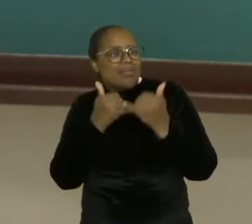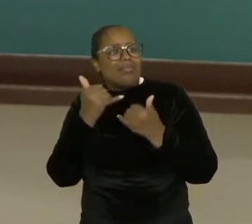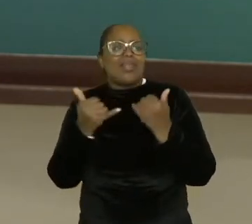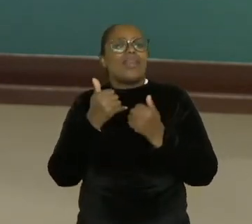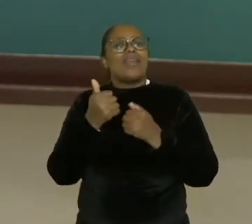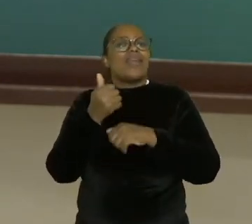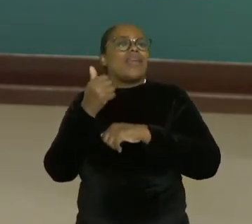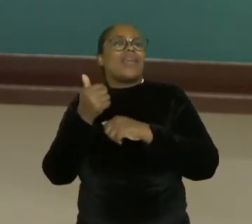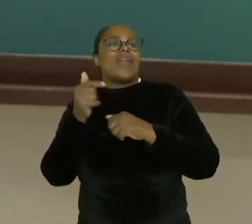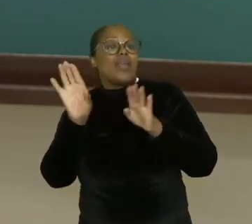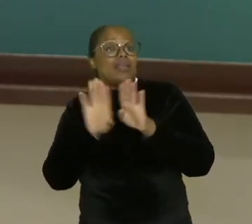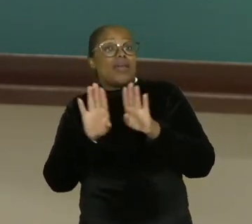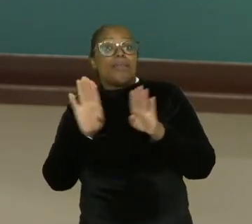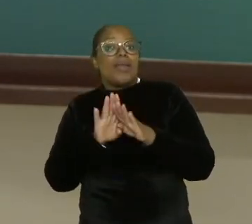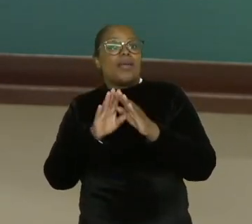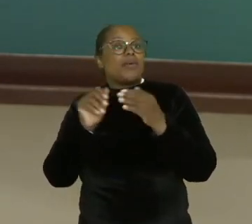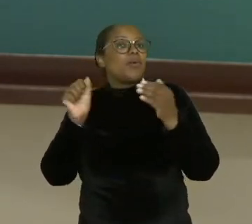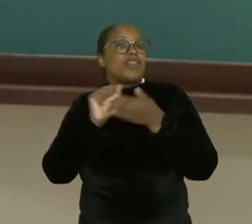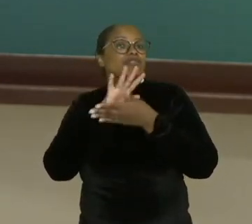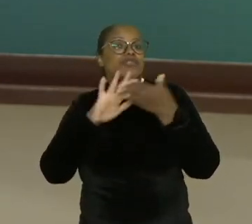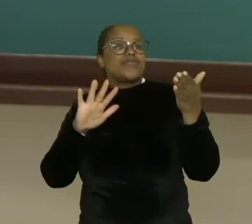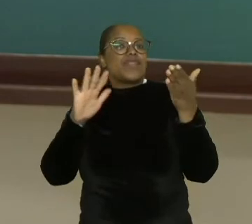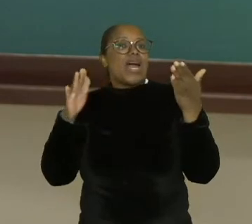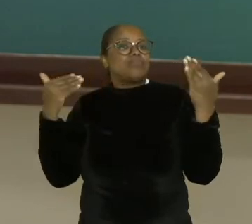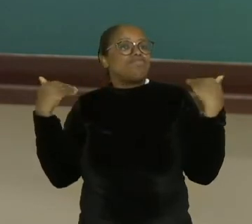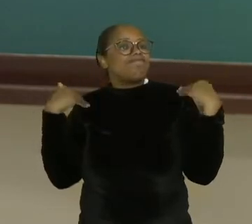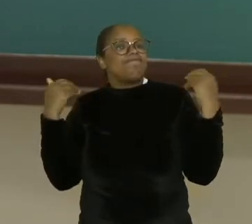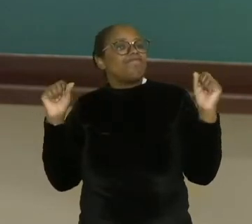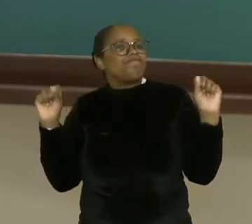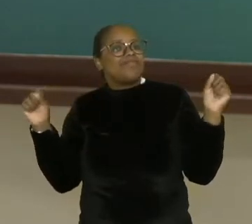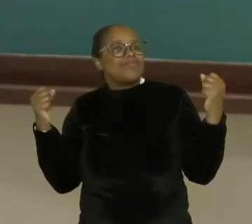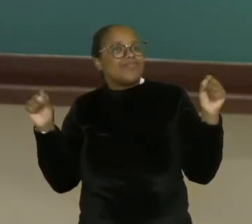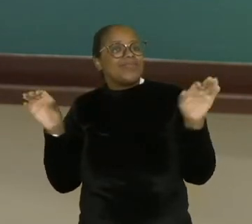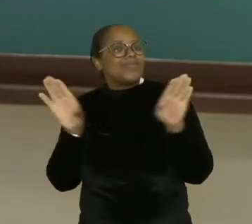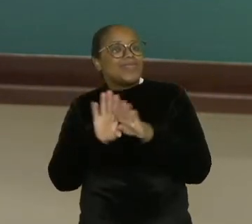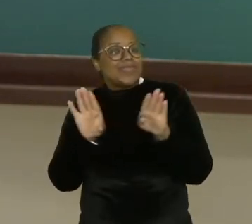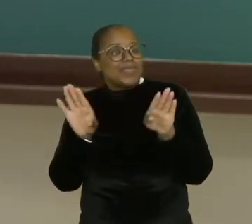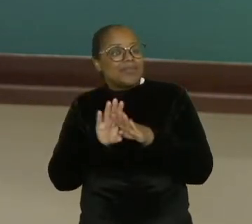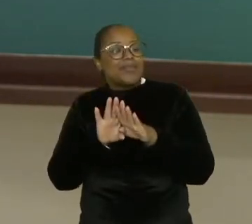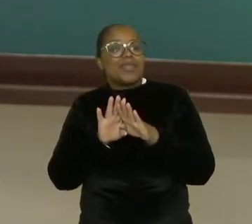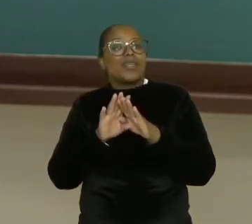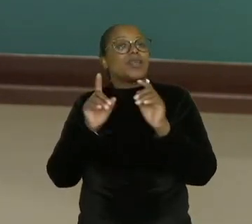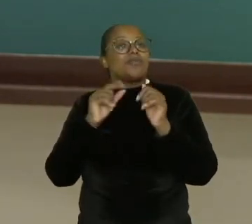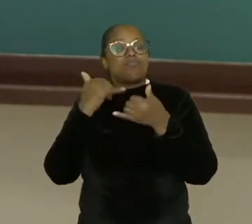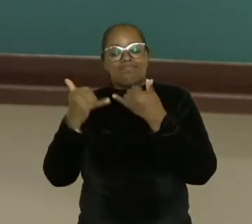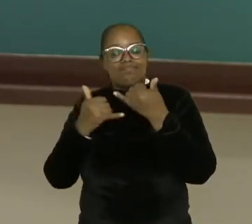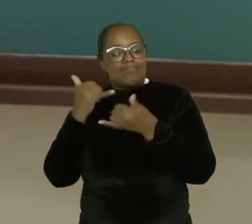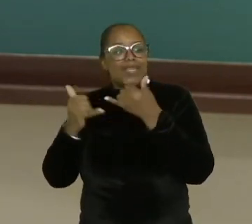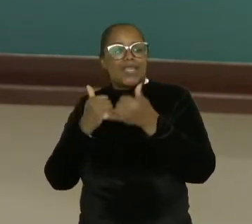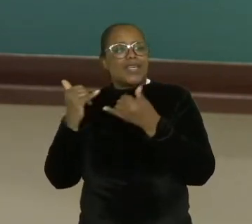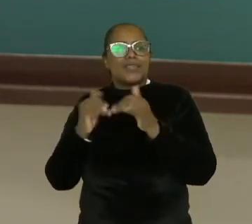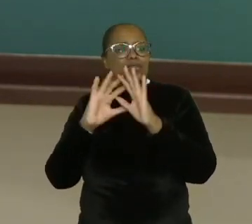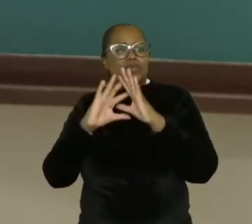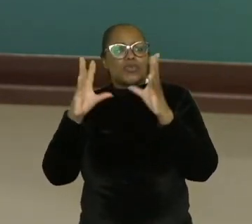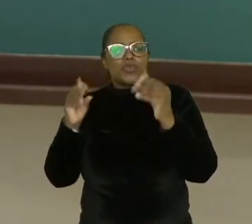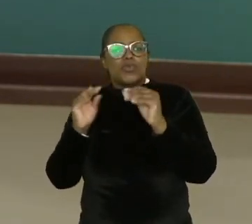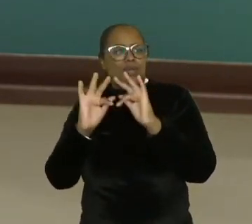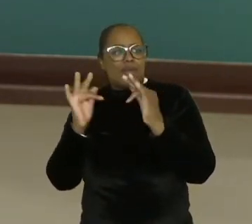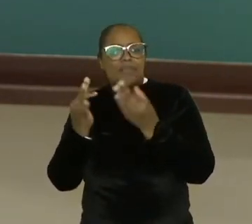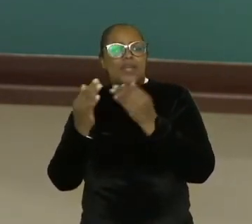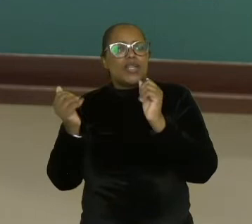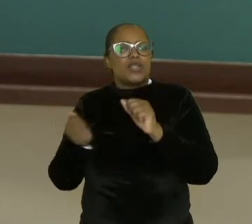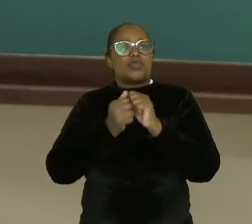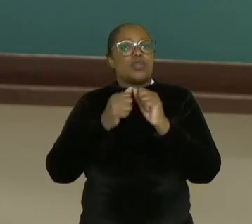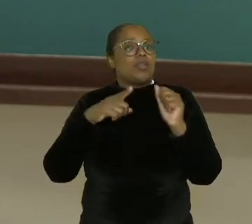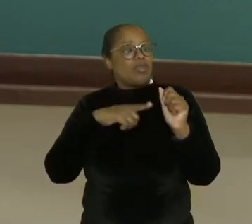estavam pescando, né, que eles não estavam trabalhando com a prancha, eles estavam no lazer, descendo as ondas lá. Então, a